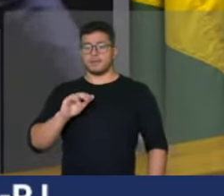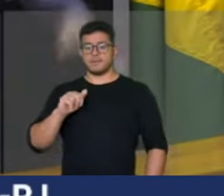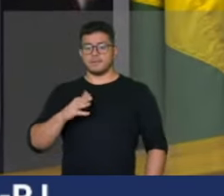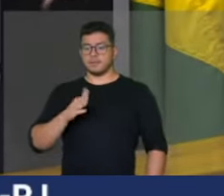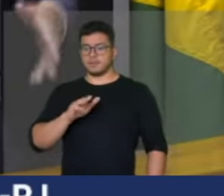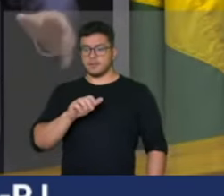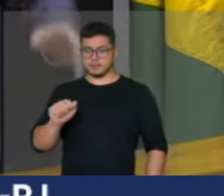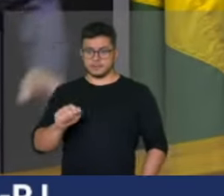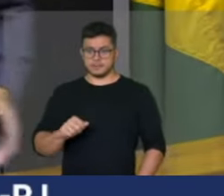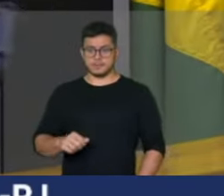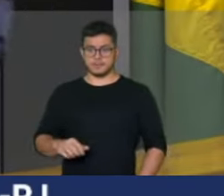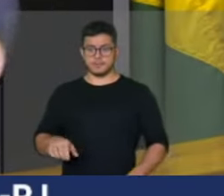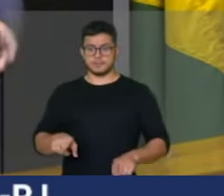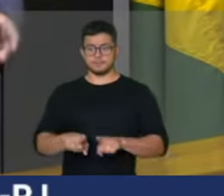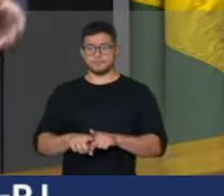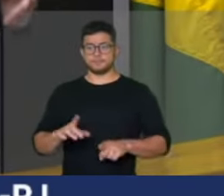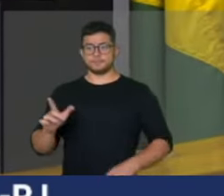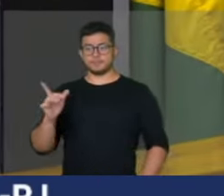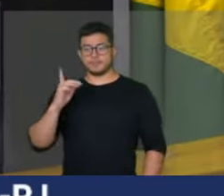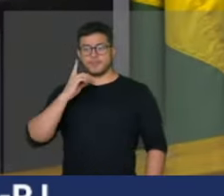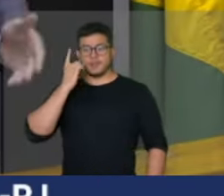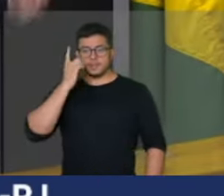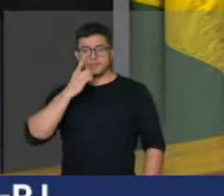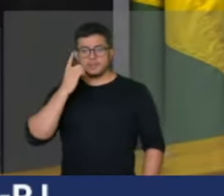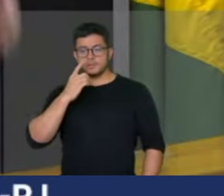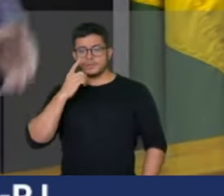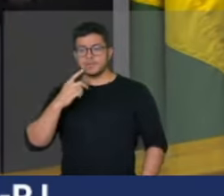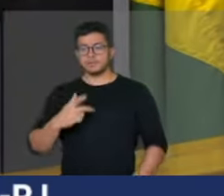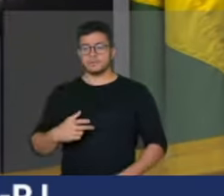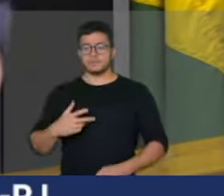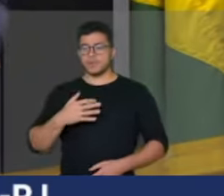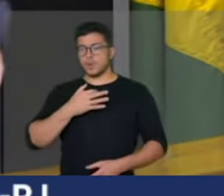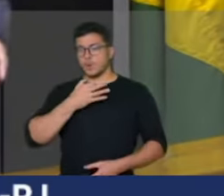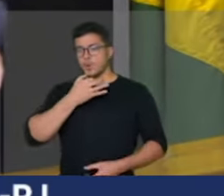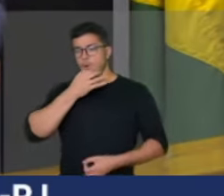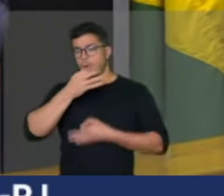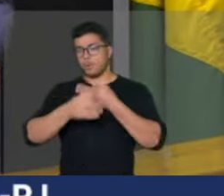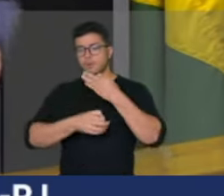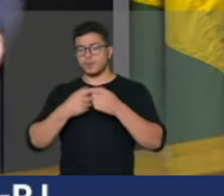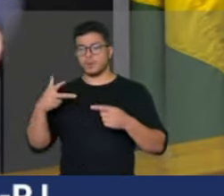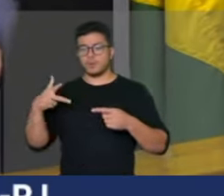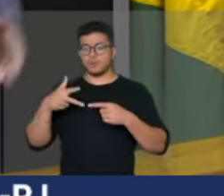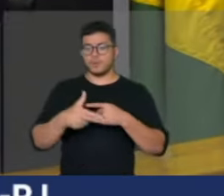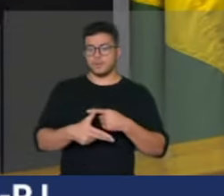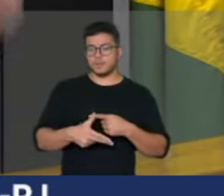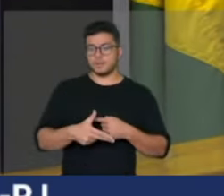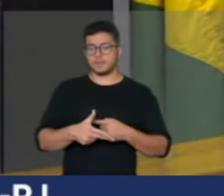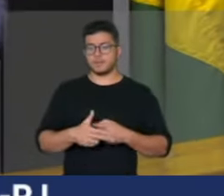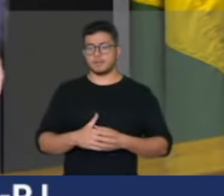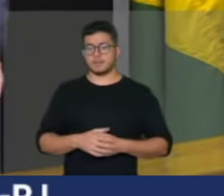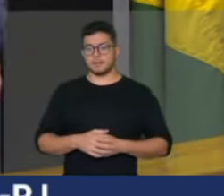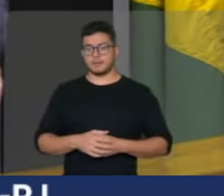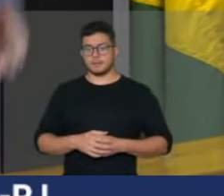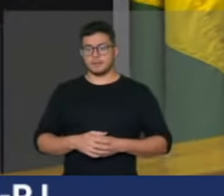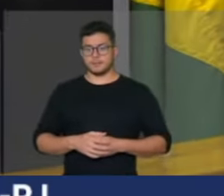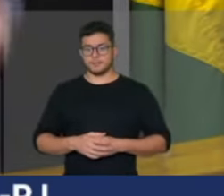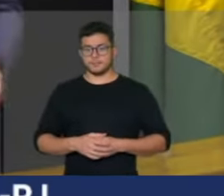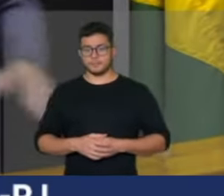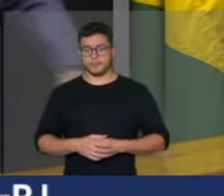inconstitucionais, deputados sendo censurados, tendo suas prerrogativas parlamentares